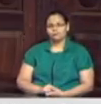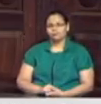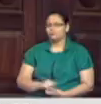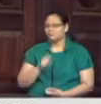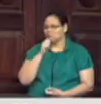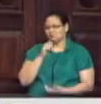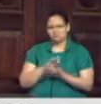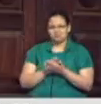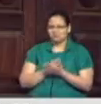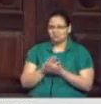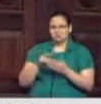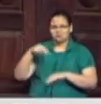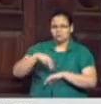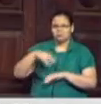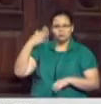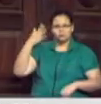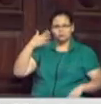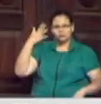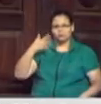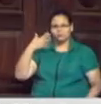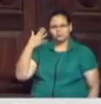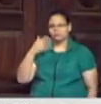Não havendo mais oradores inscritos,